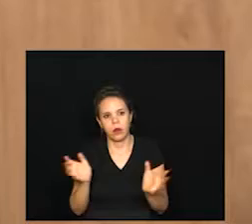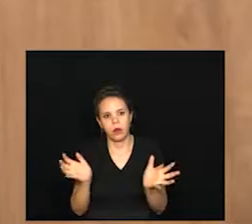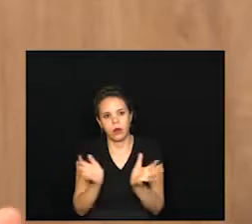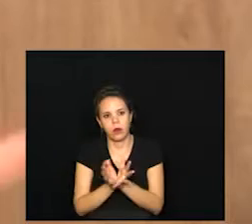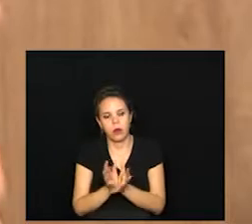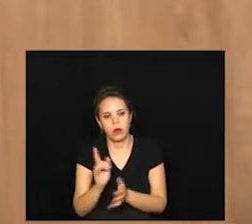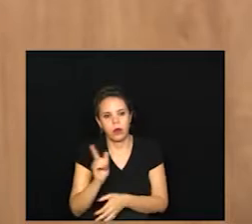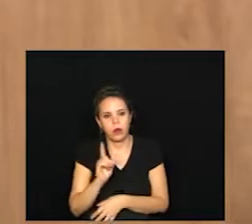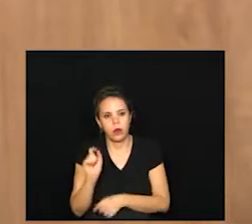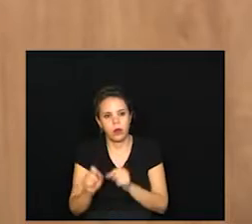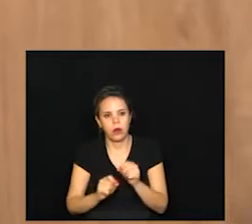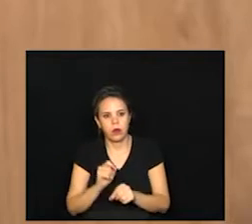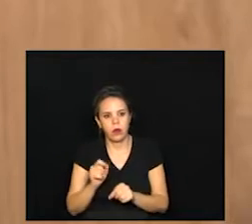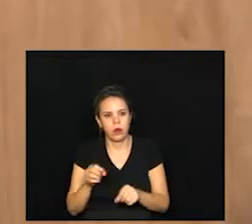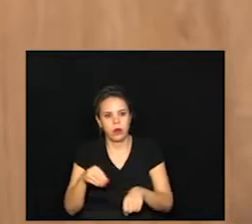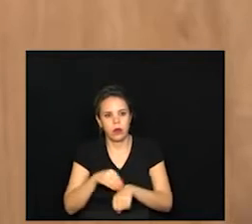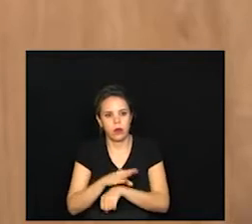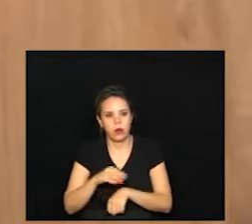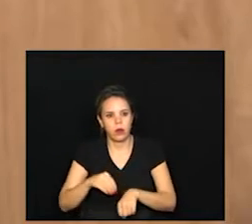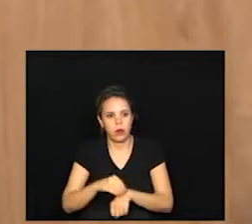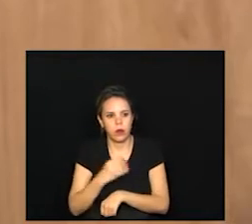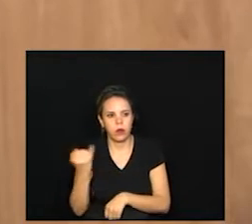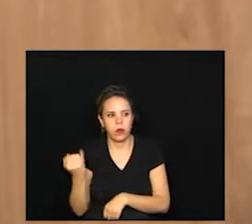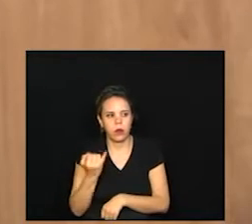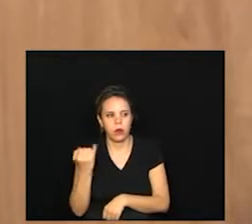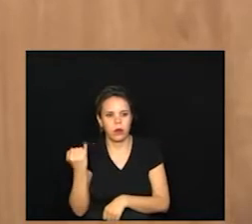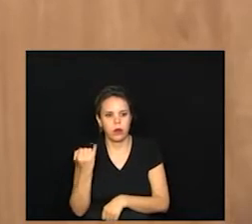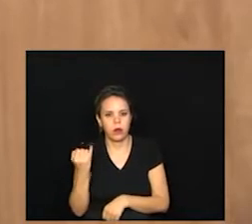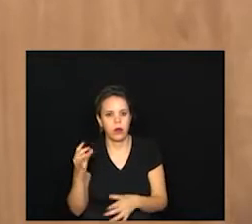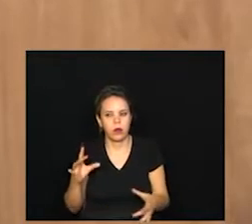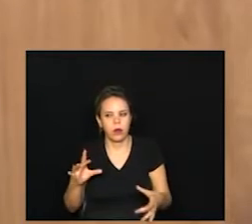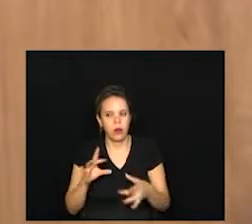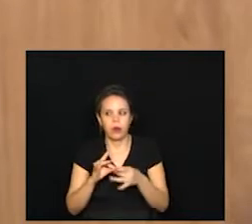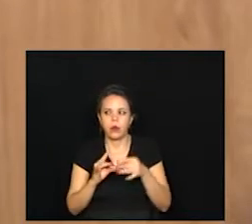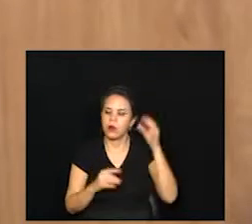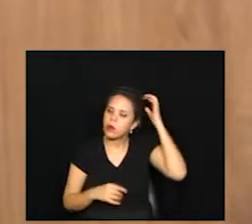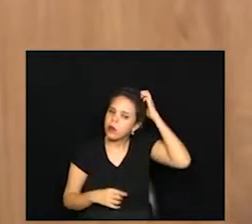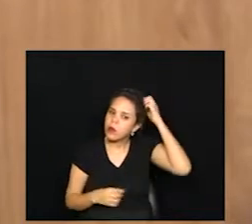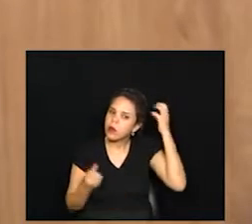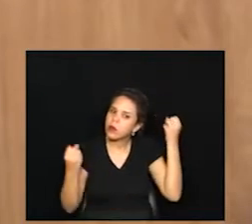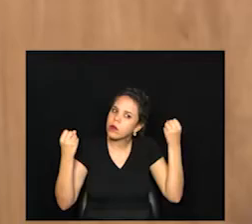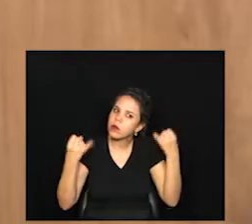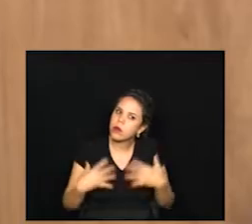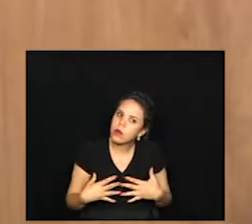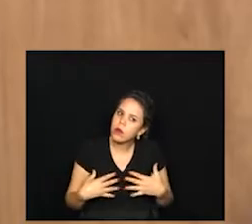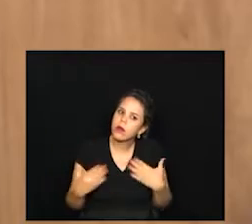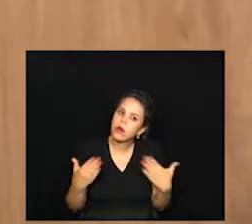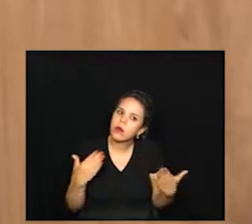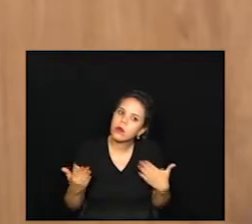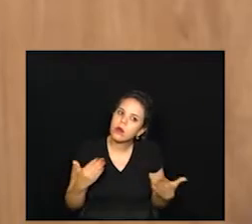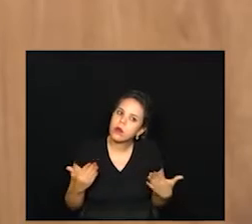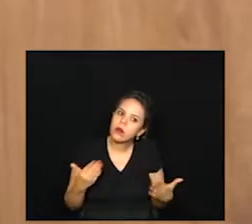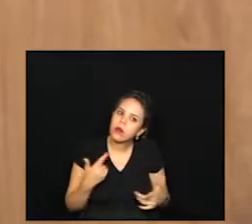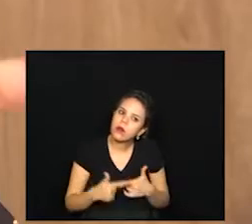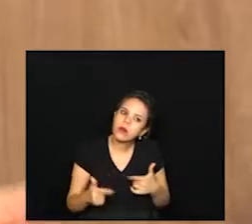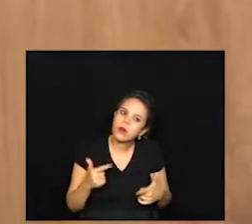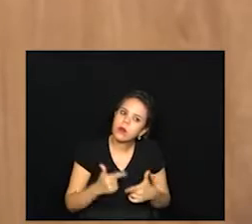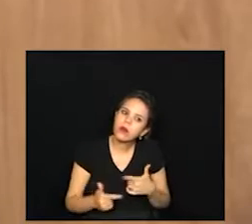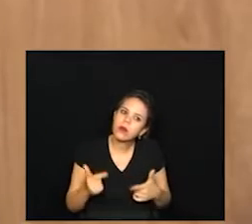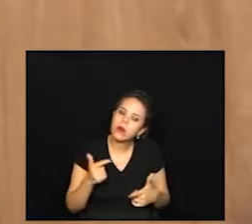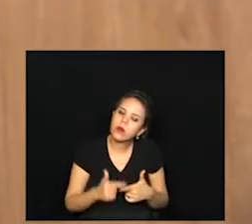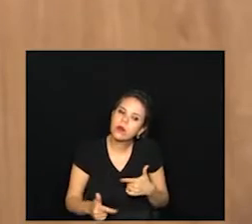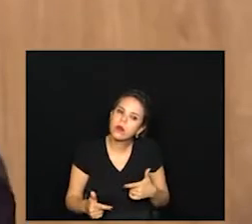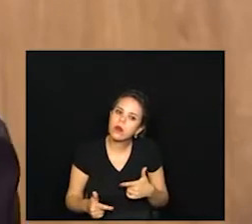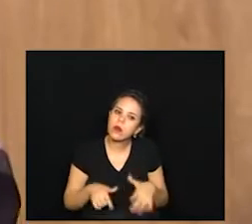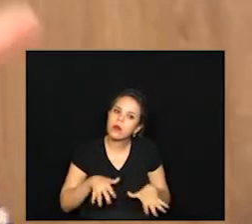é, lógico, que é trazer a importância dessas ligações, explicar quais seriam os problemas, né,